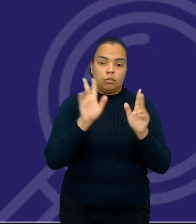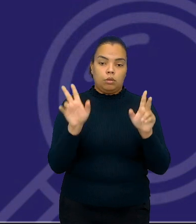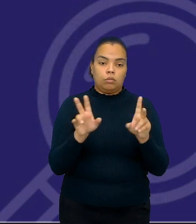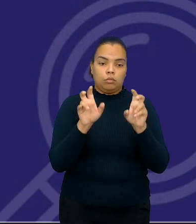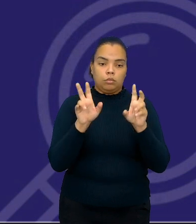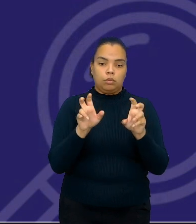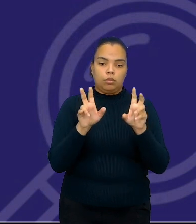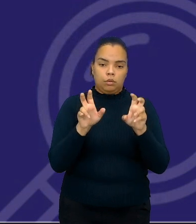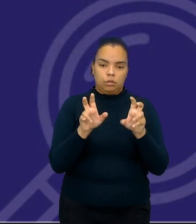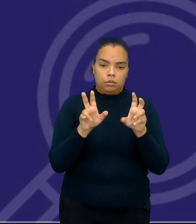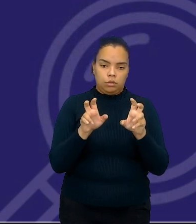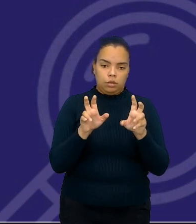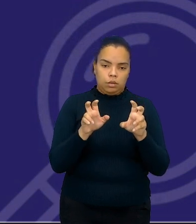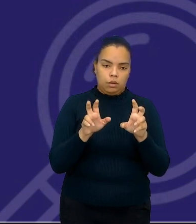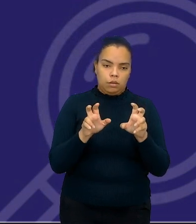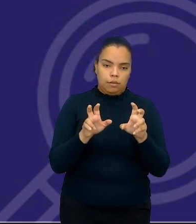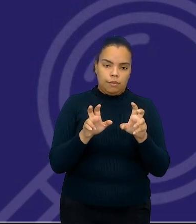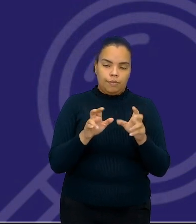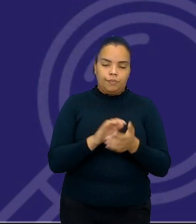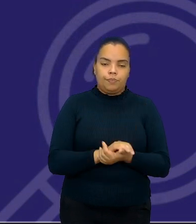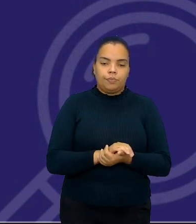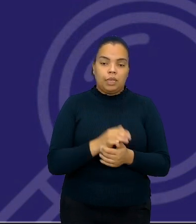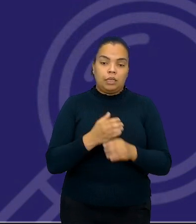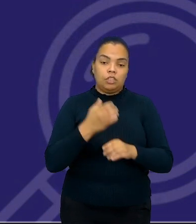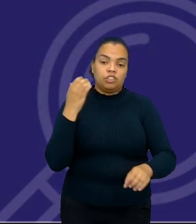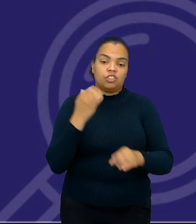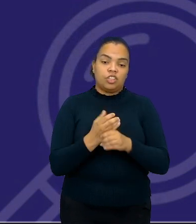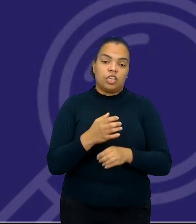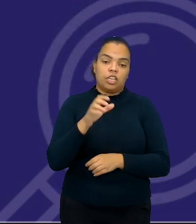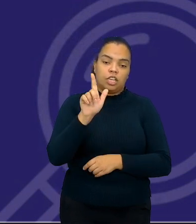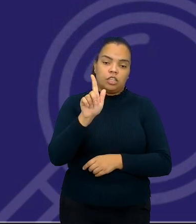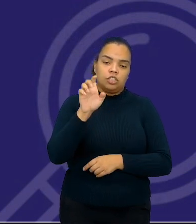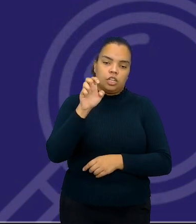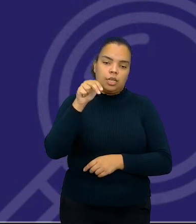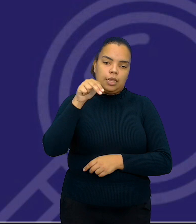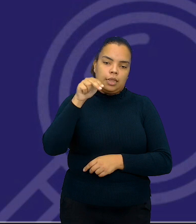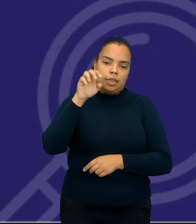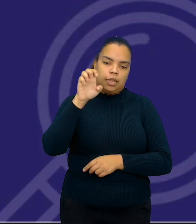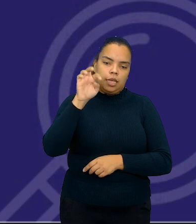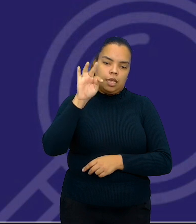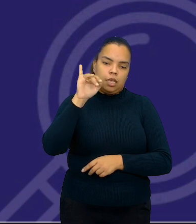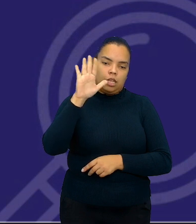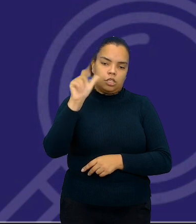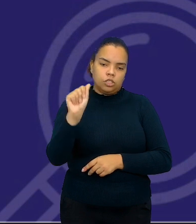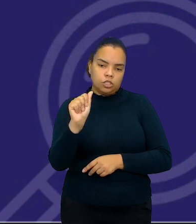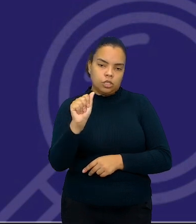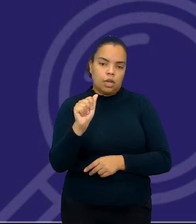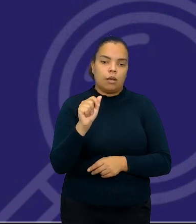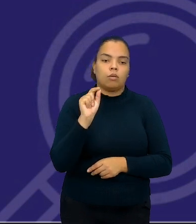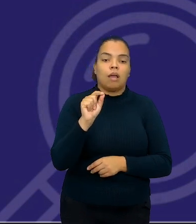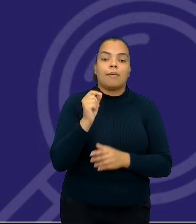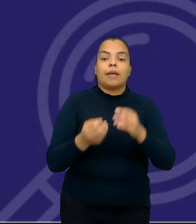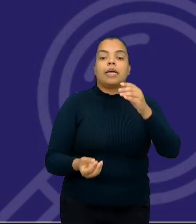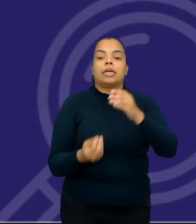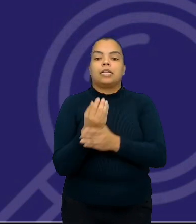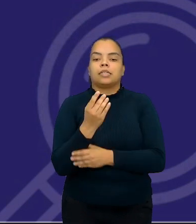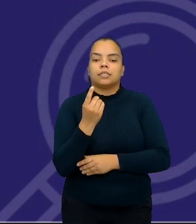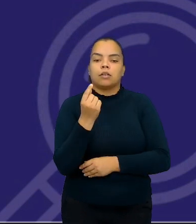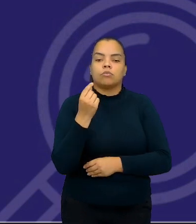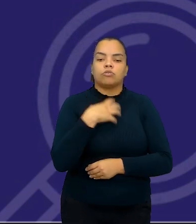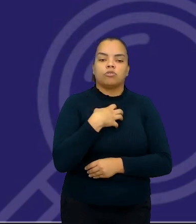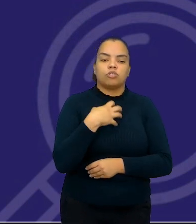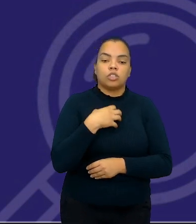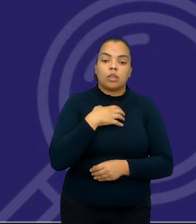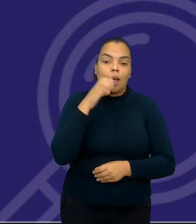Engenharia Genética Pode Criar Super-Humanos. Esse texto fala sobre a criação de um método rápido, barato e